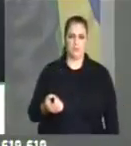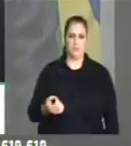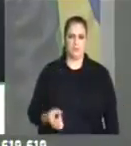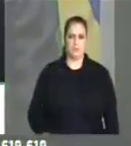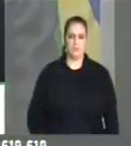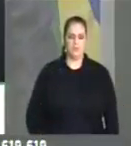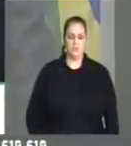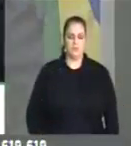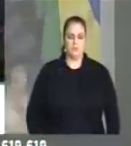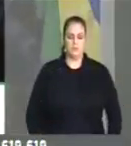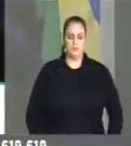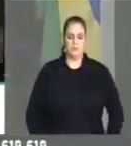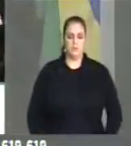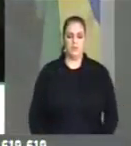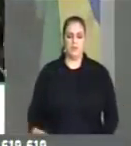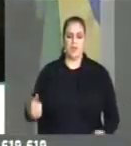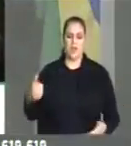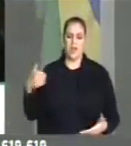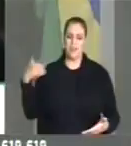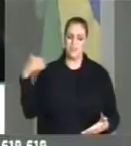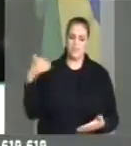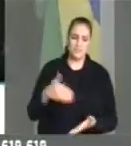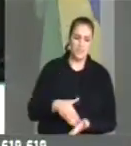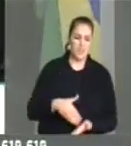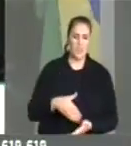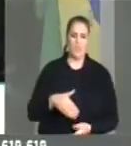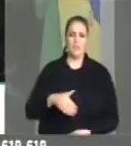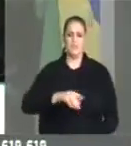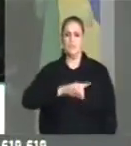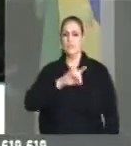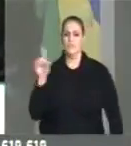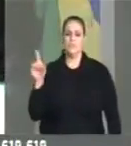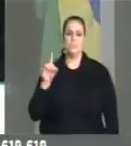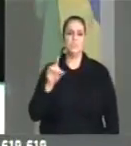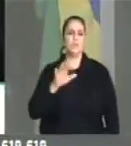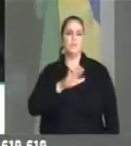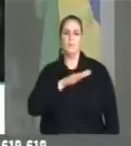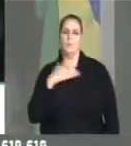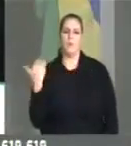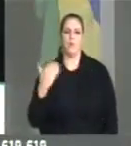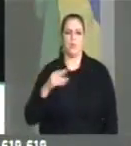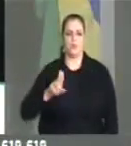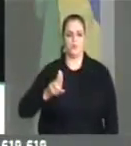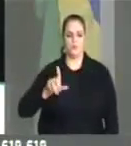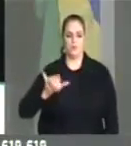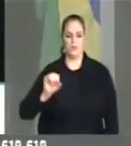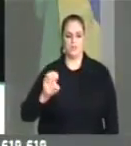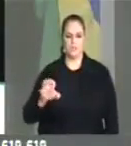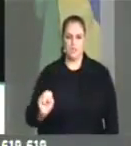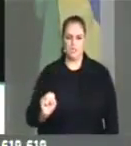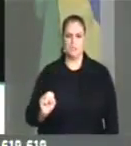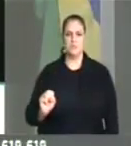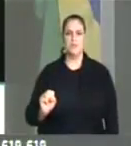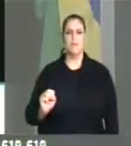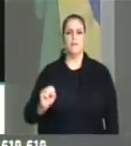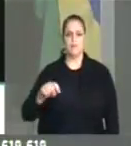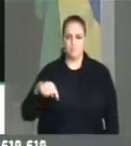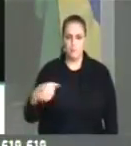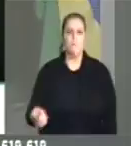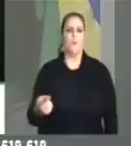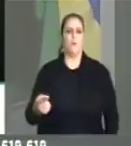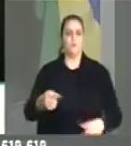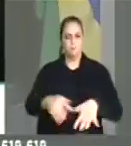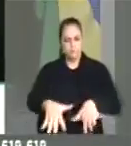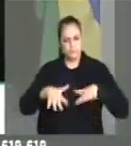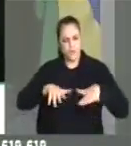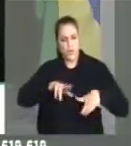Esperou até a morte de Ulisses Guimarães para que esse plenário tivesse seu nome. Eu, às vezes,